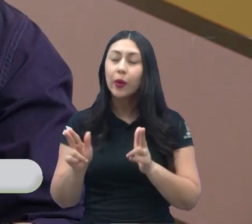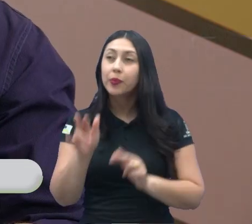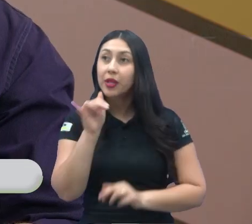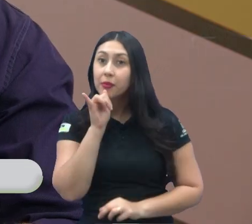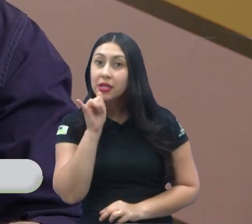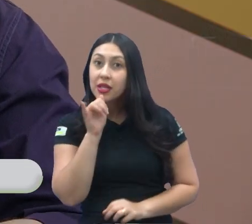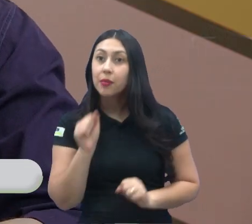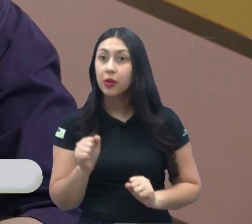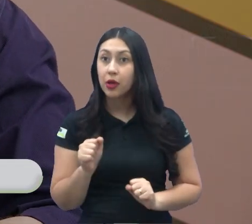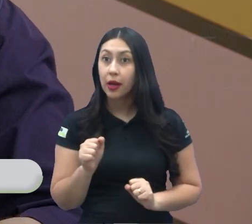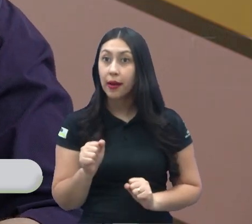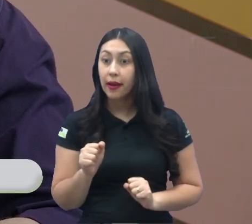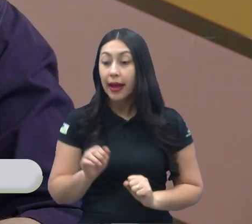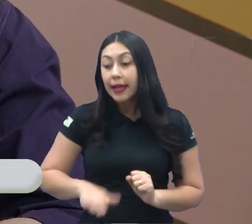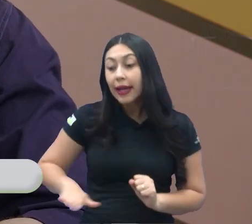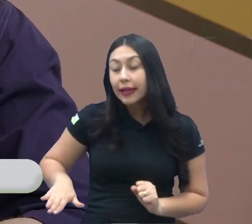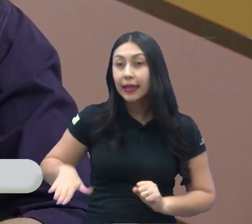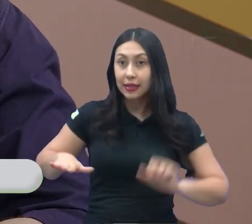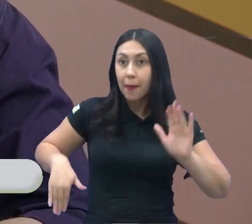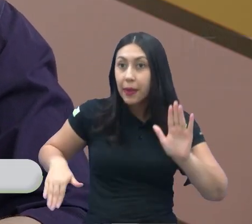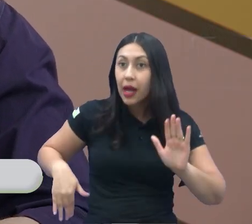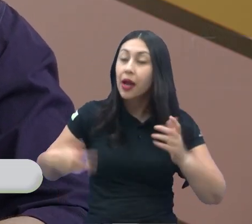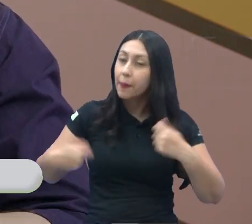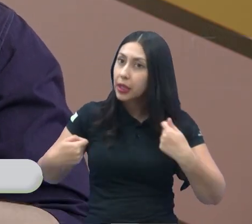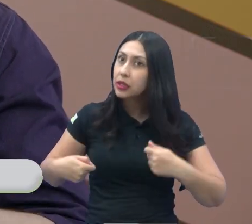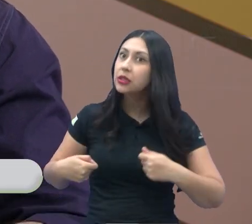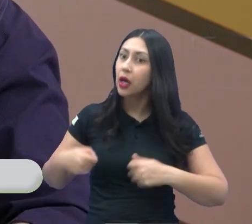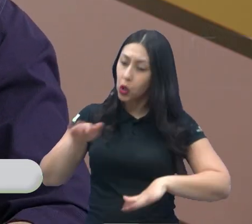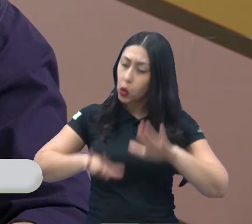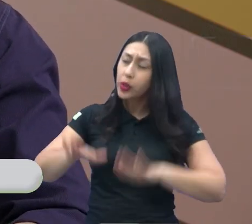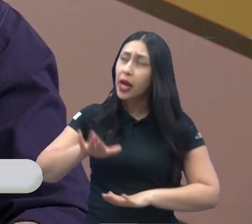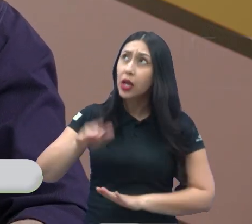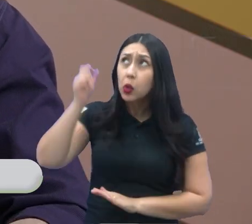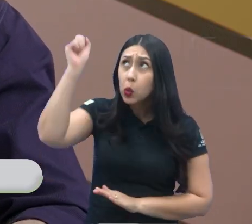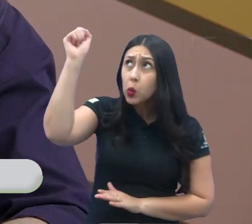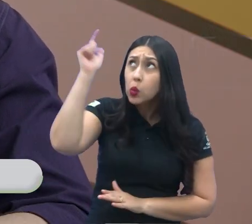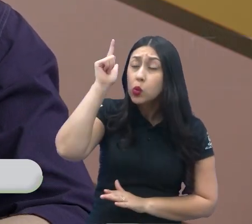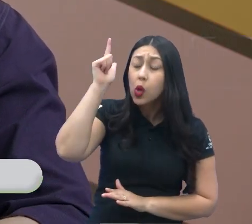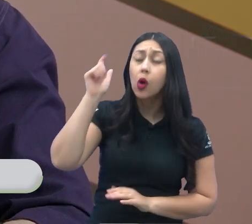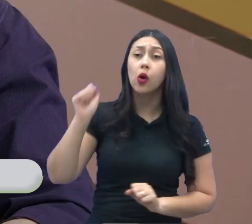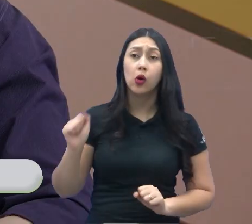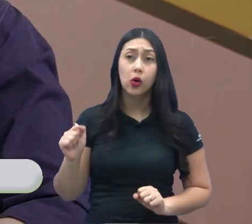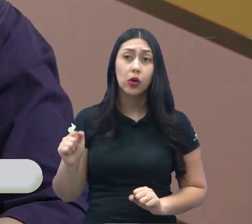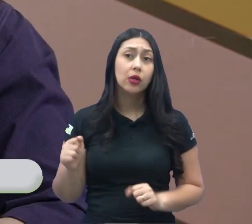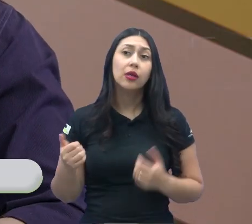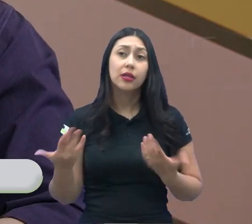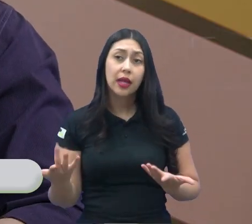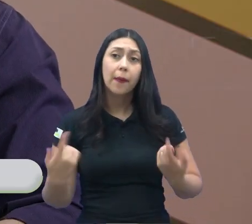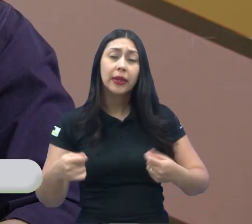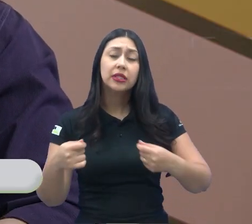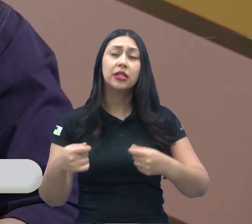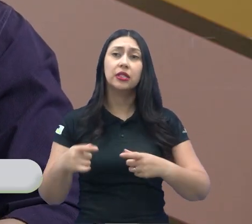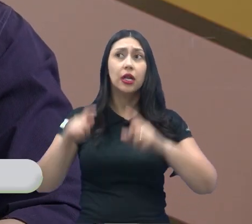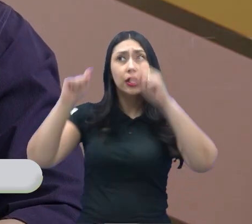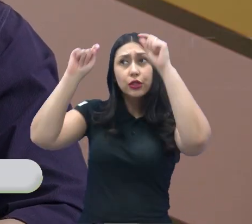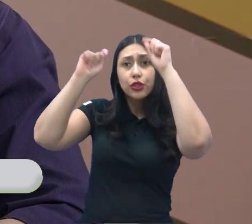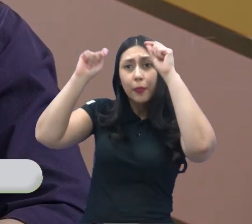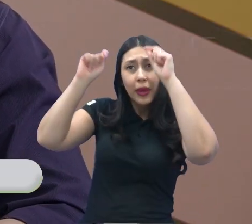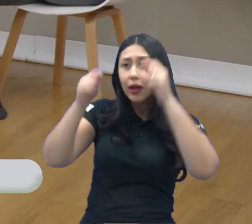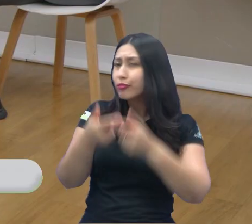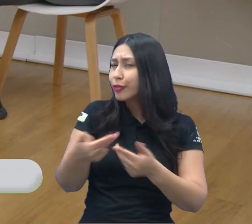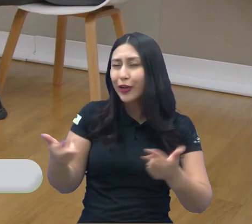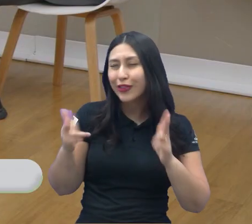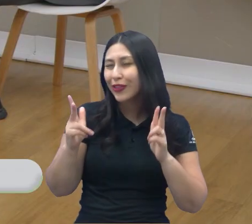filho para a praia, tomar cuidado do mesmo jeito com aquele sol excessivo. Então, não vai fugir muito ali dos cuidados igual dos adultos, não.